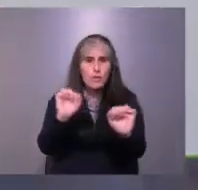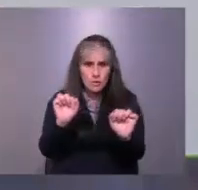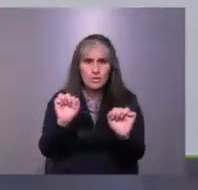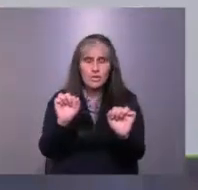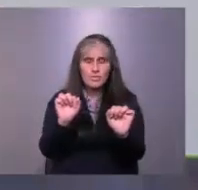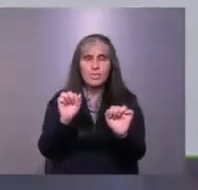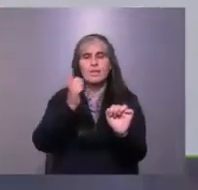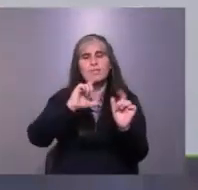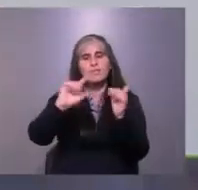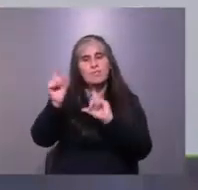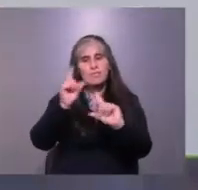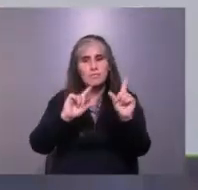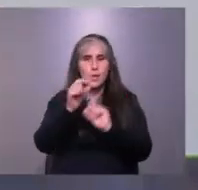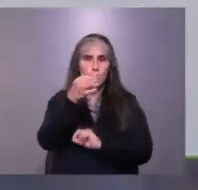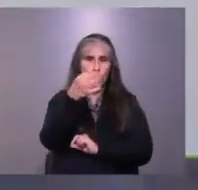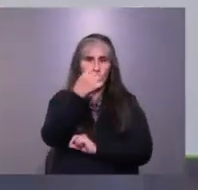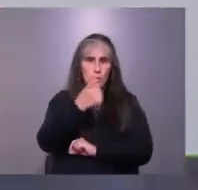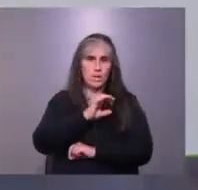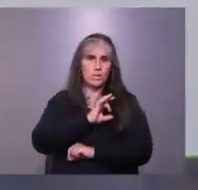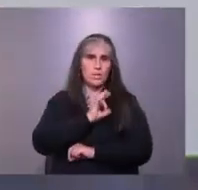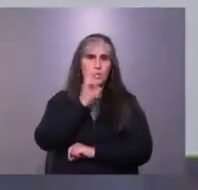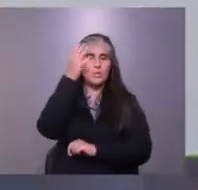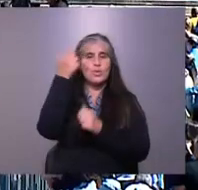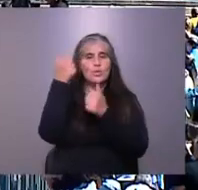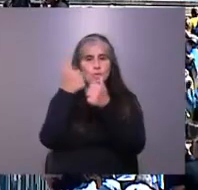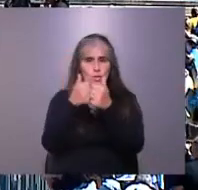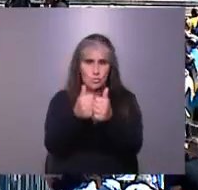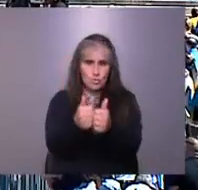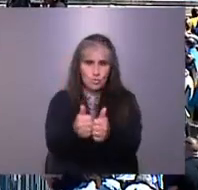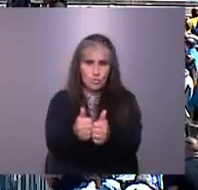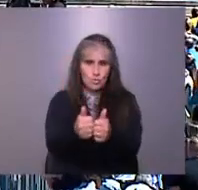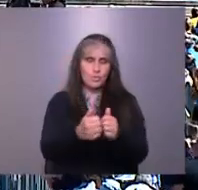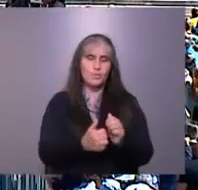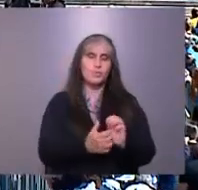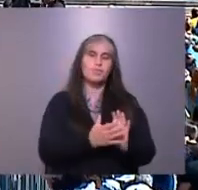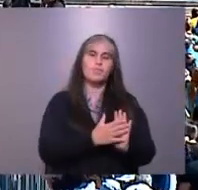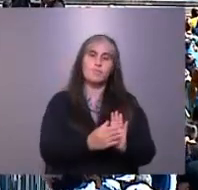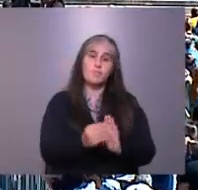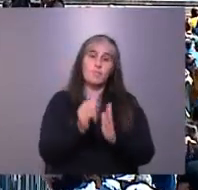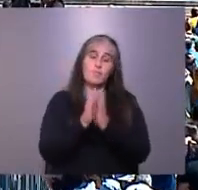paz e o Senhor vos acompanhe. Graças.